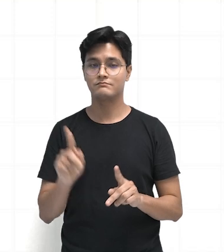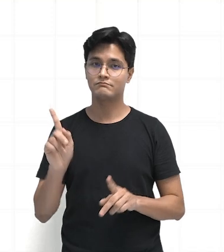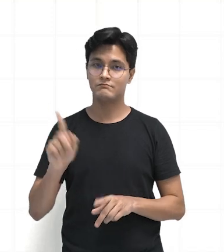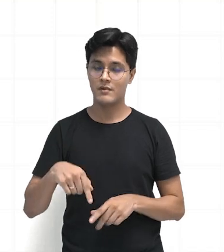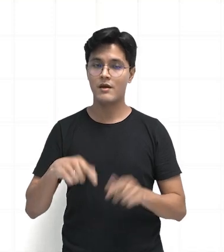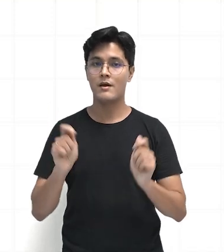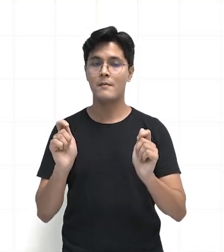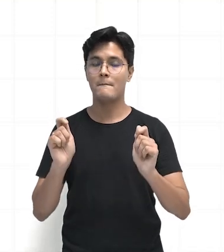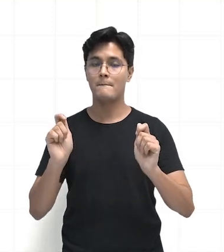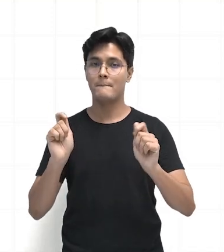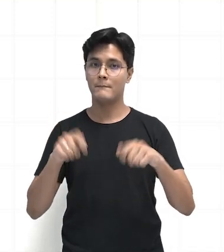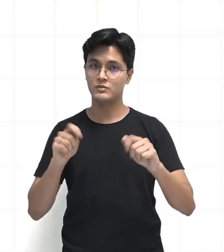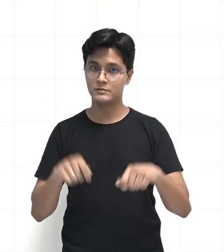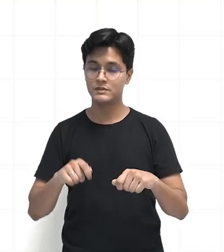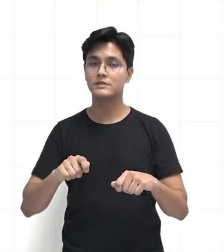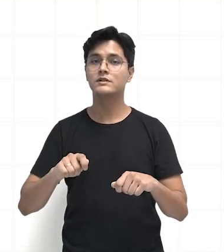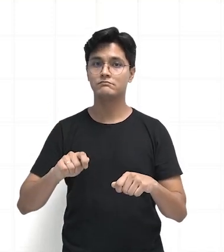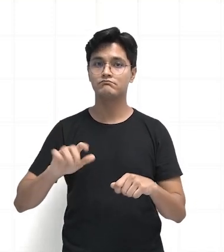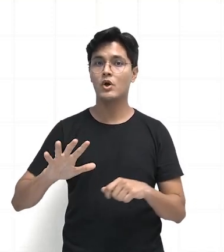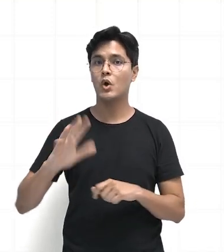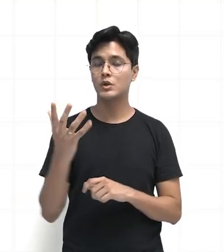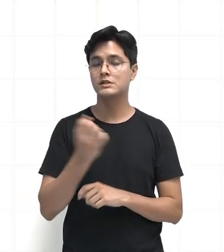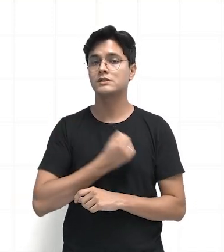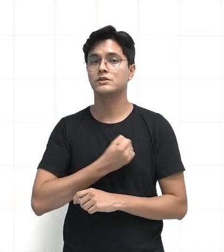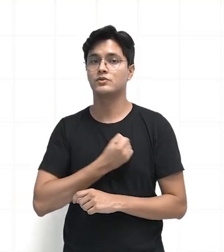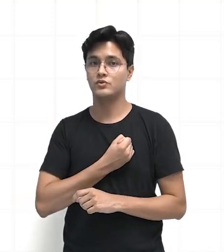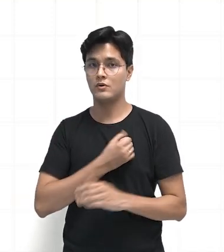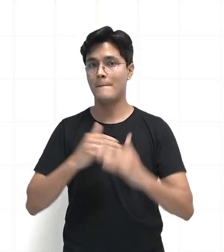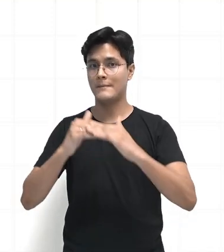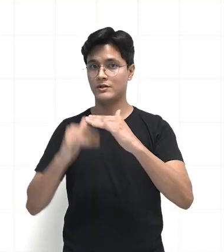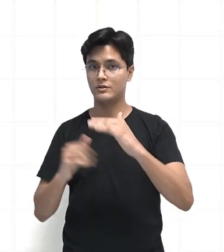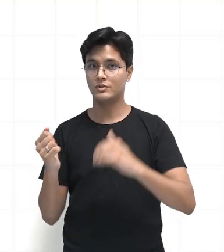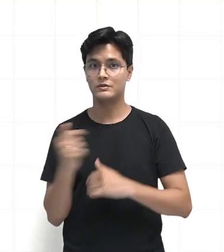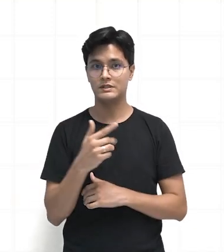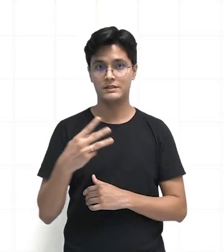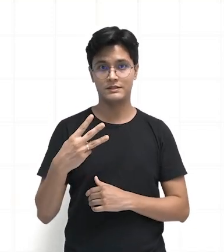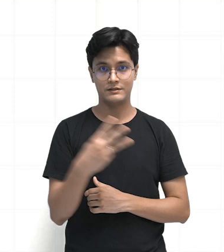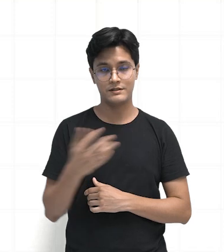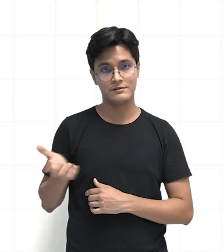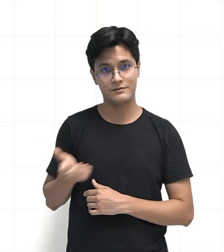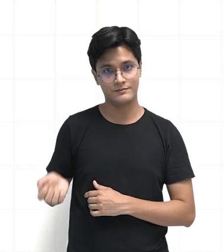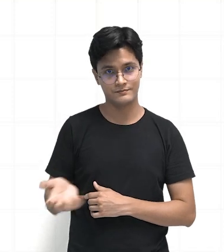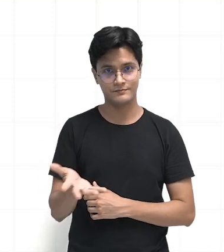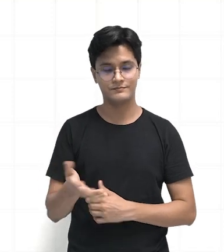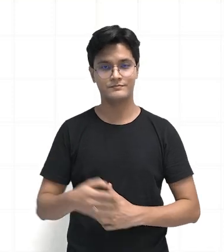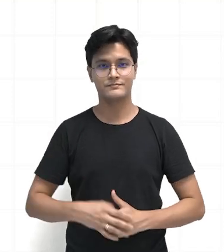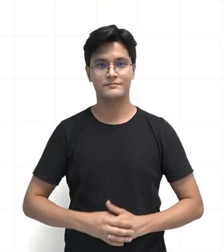chance de ocorrer um número menor do que 3 no lançamento de